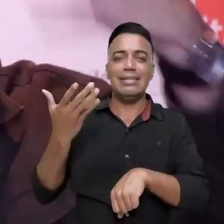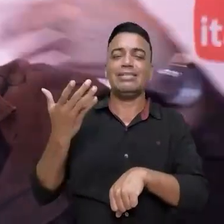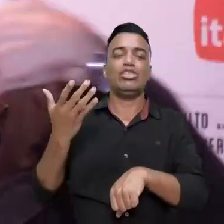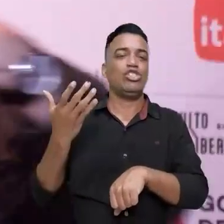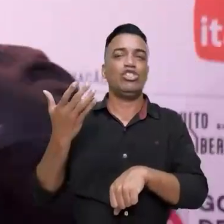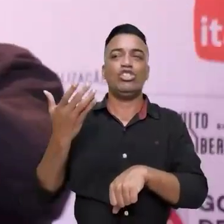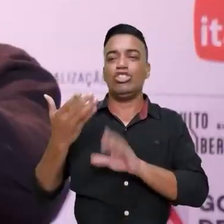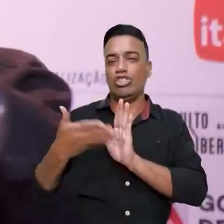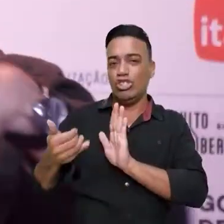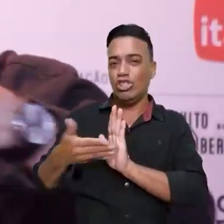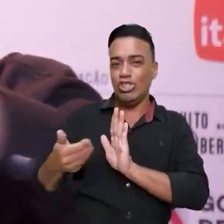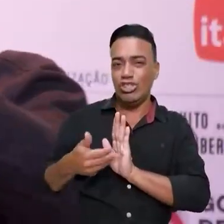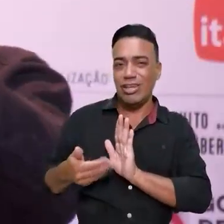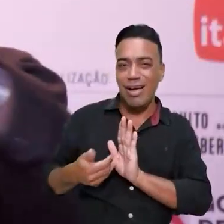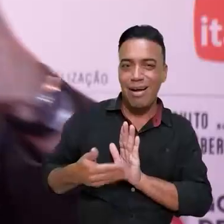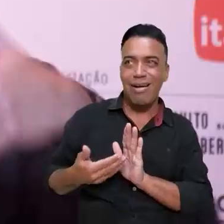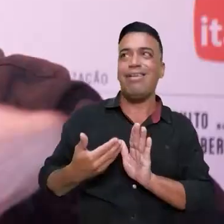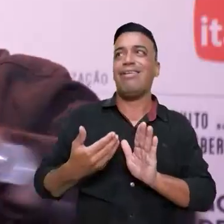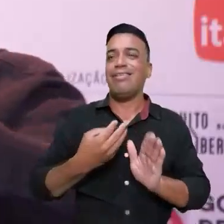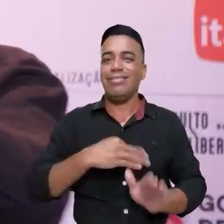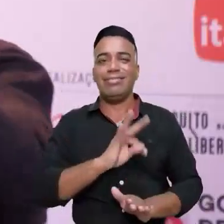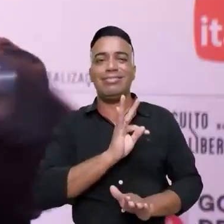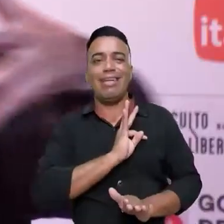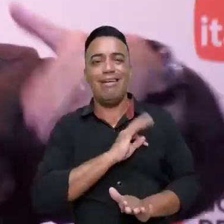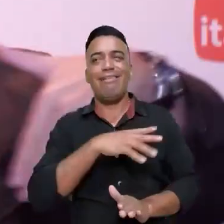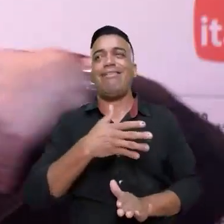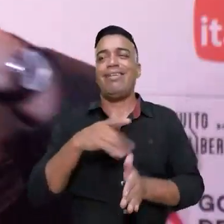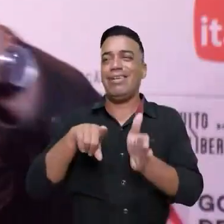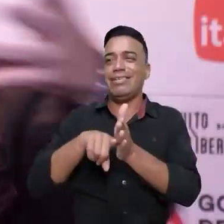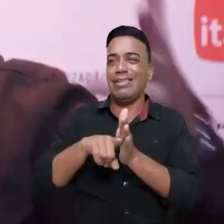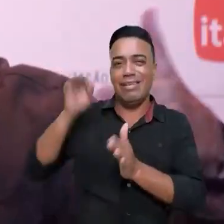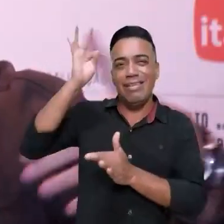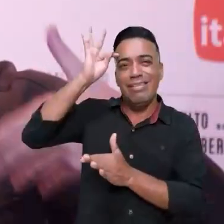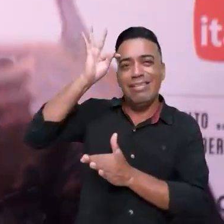tirar um pouco todas essas camadas, todas as